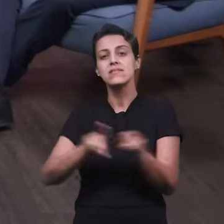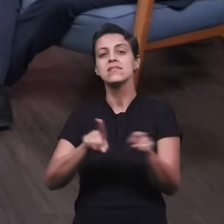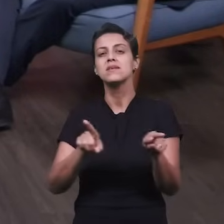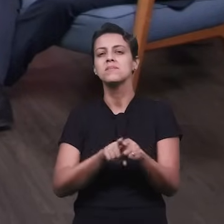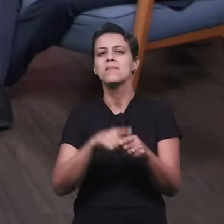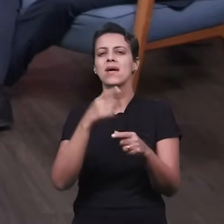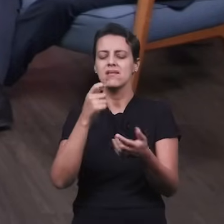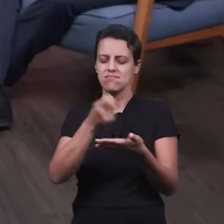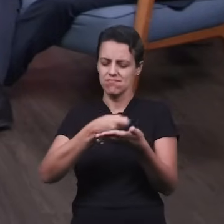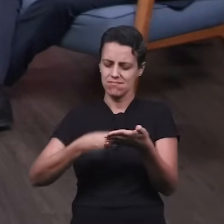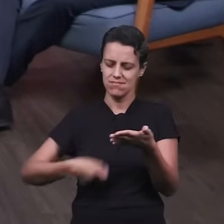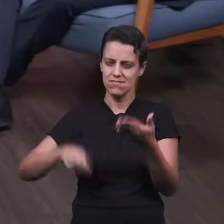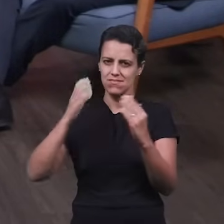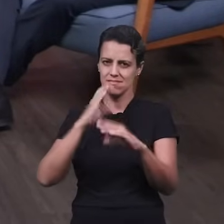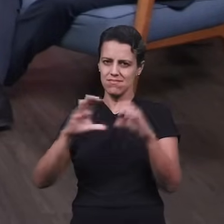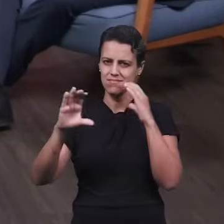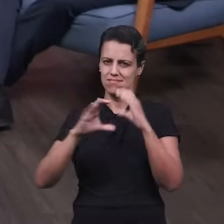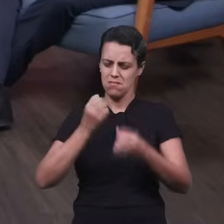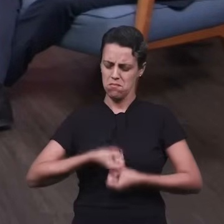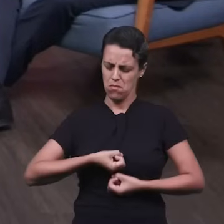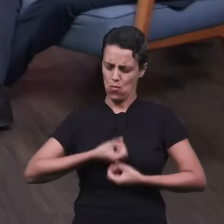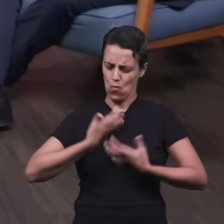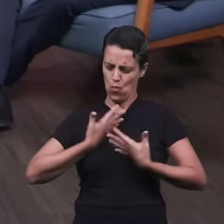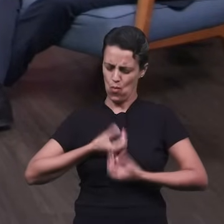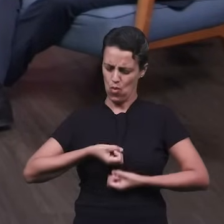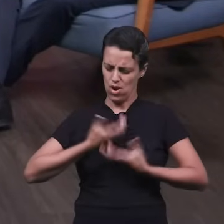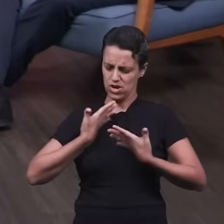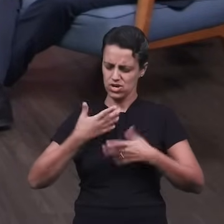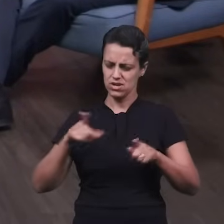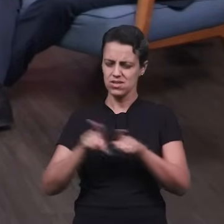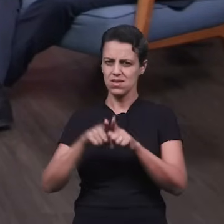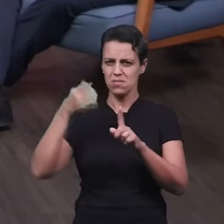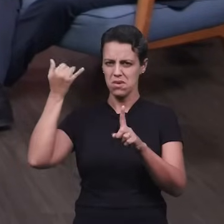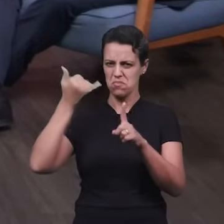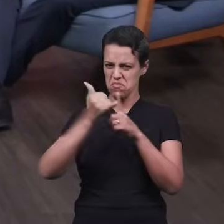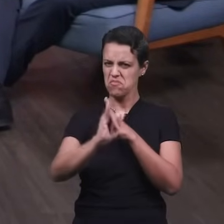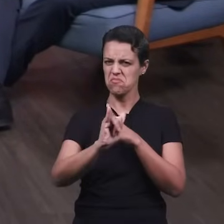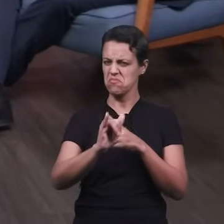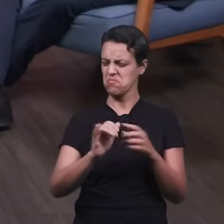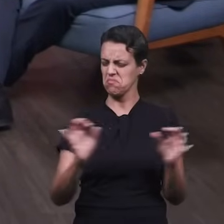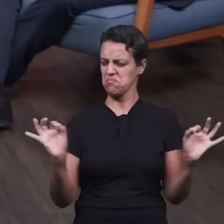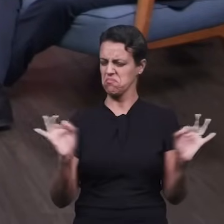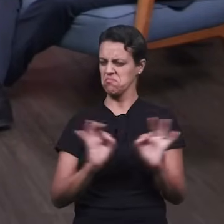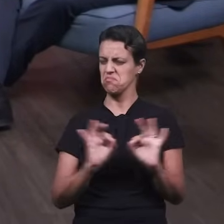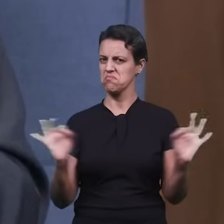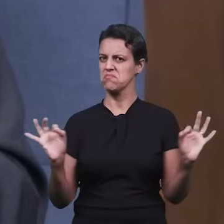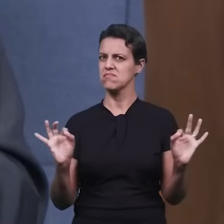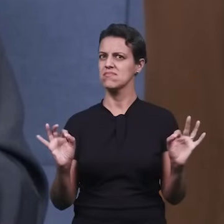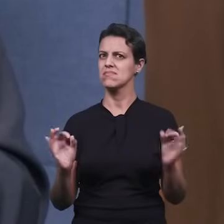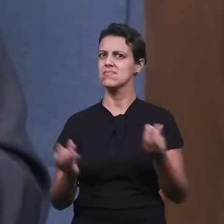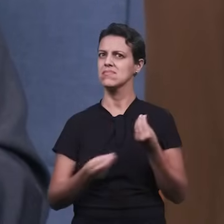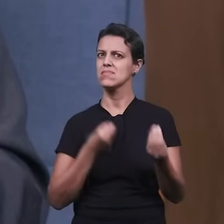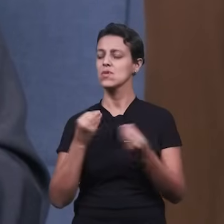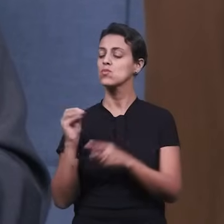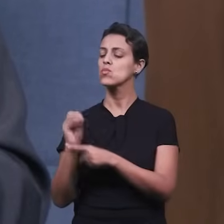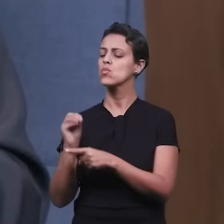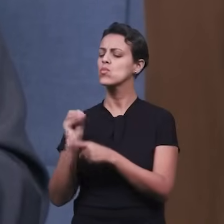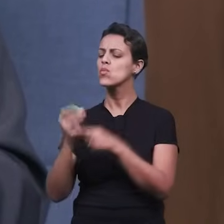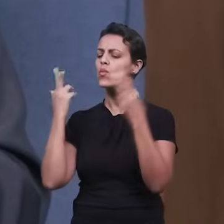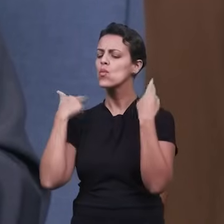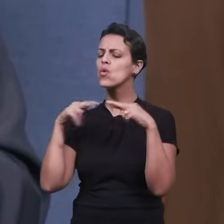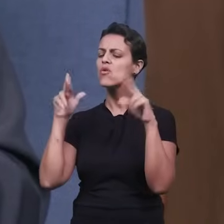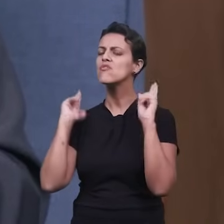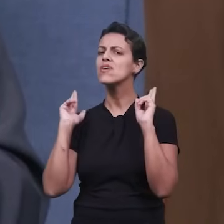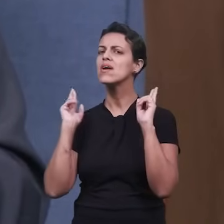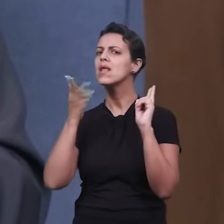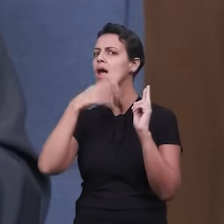Um compositor de uma veia poética e profética impressionante, tomando conta das ovelhas do pai